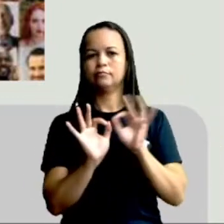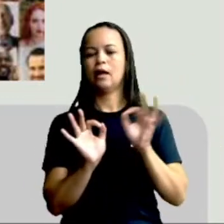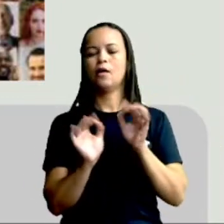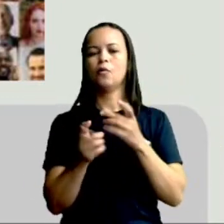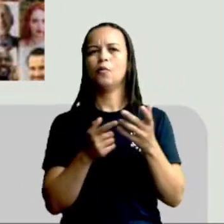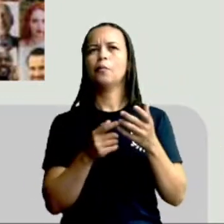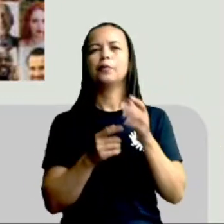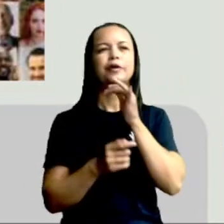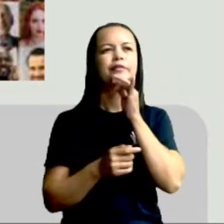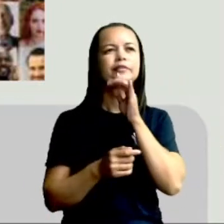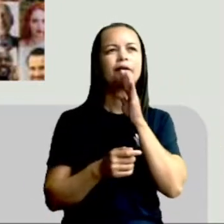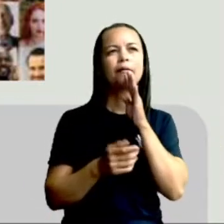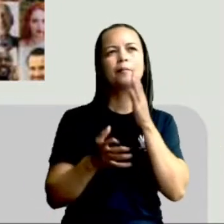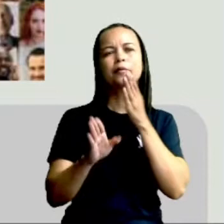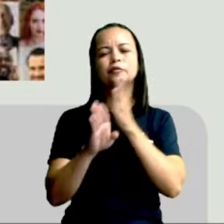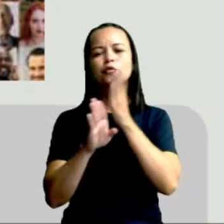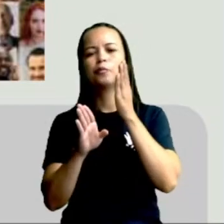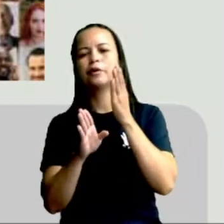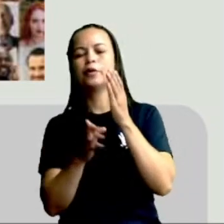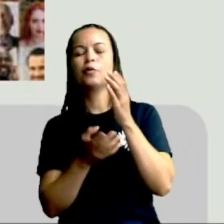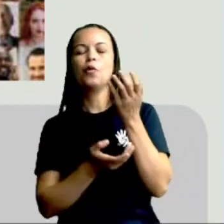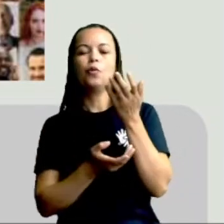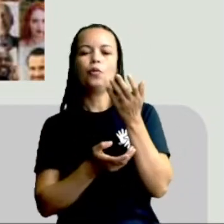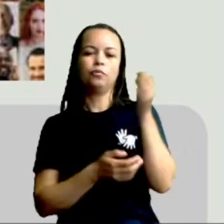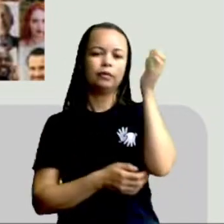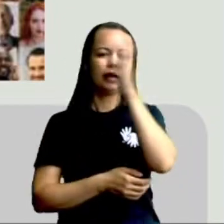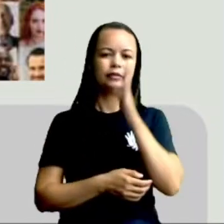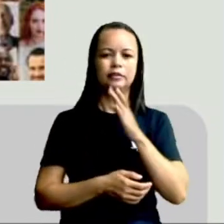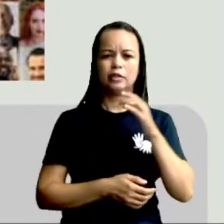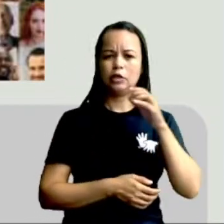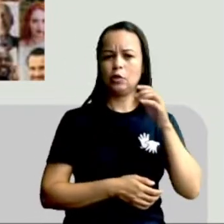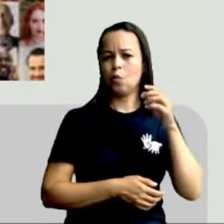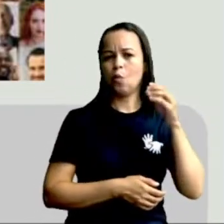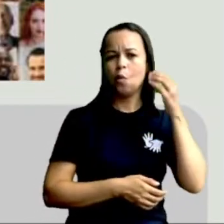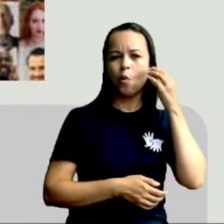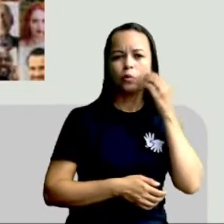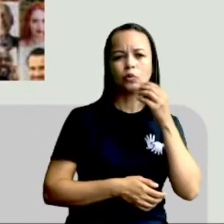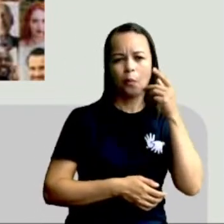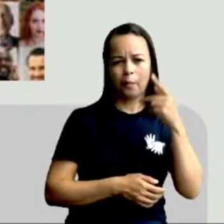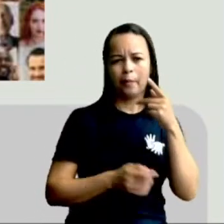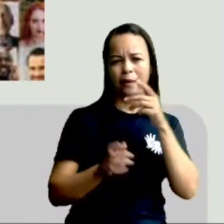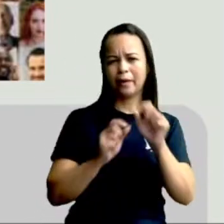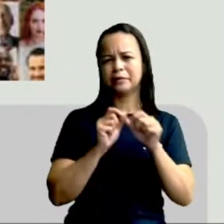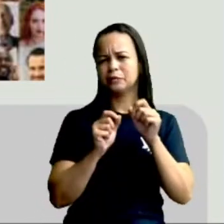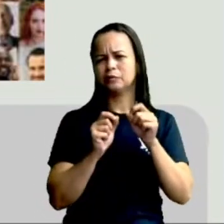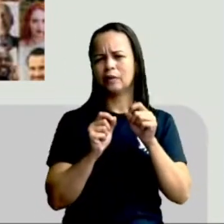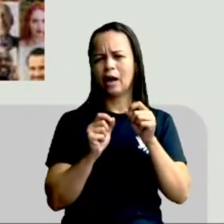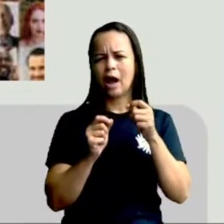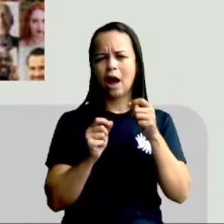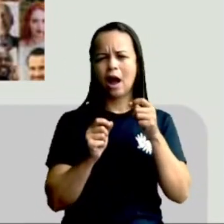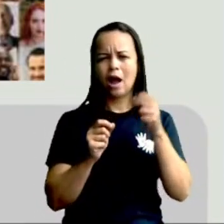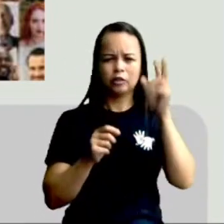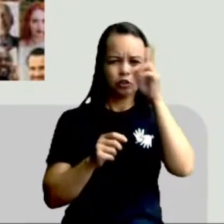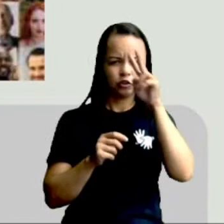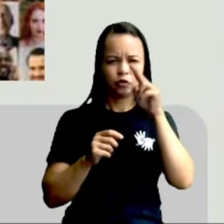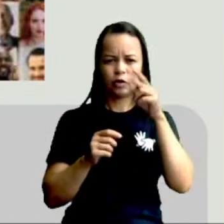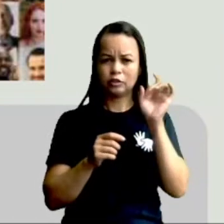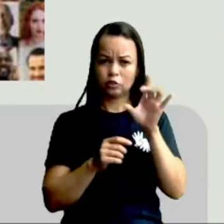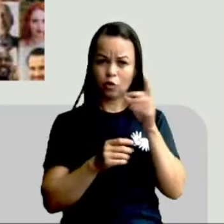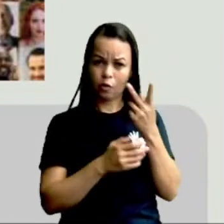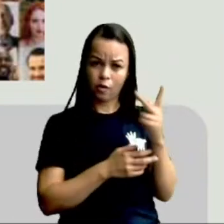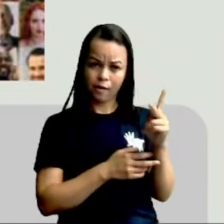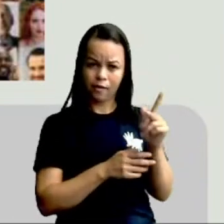descobriu o Brasil, Dom Pedro, a história é feita só por eles? Não. A história é feita também por todos